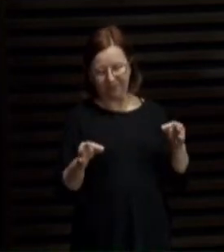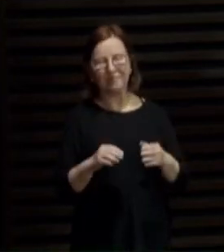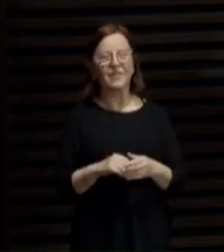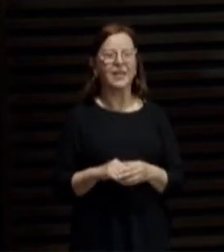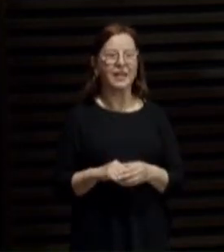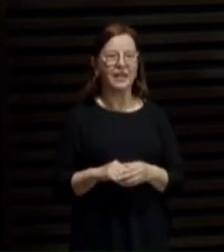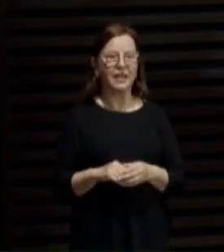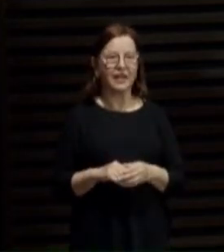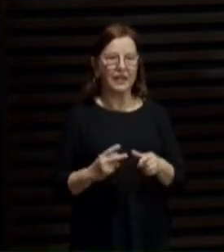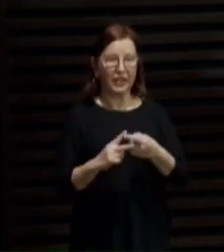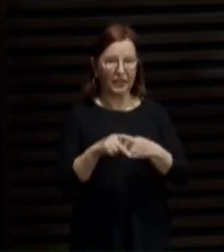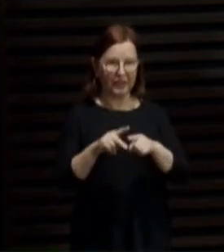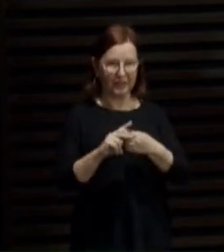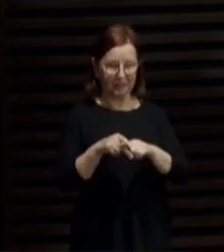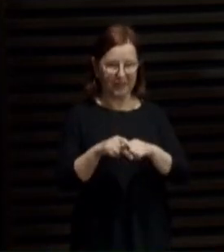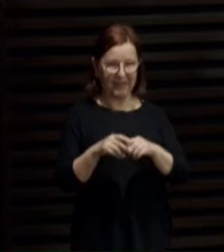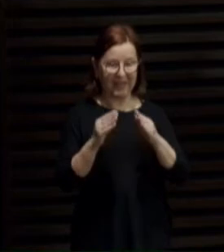Disciplina na igreja local.